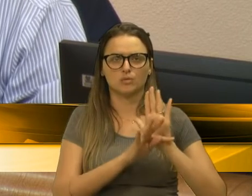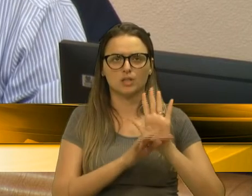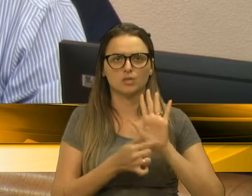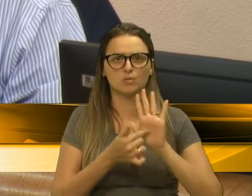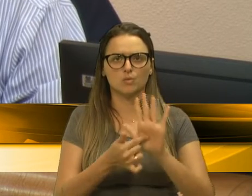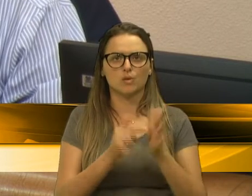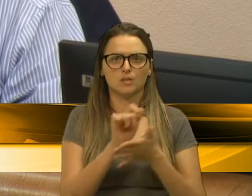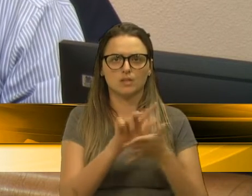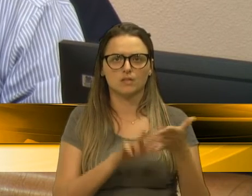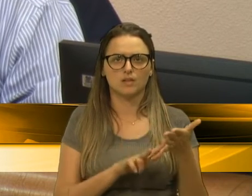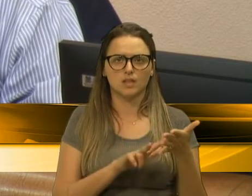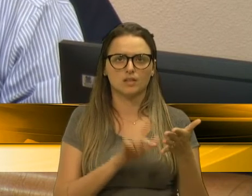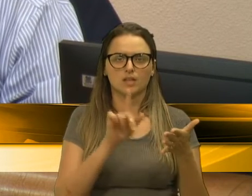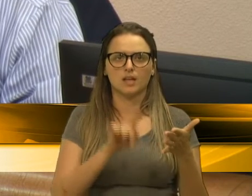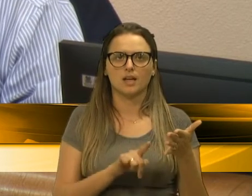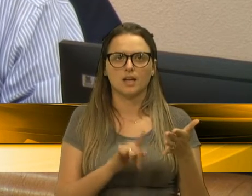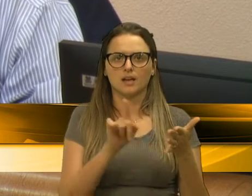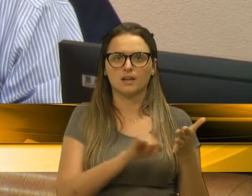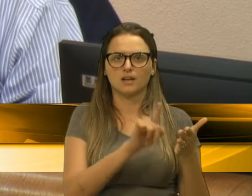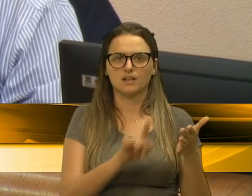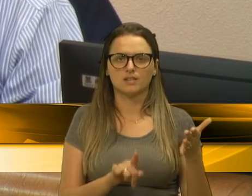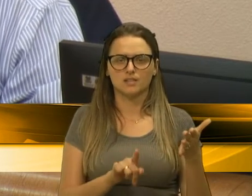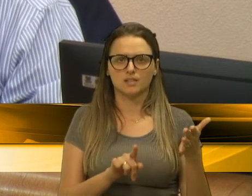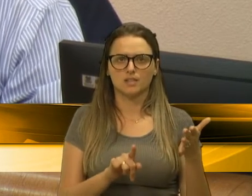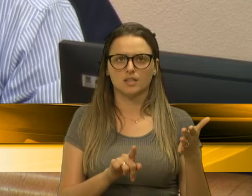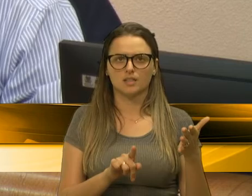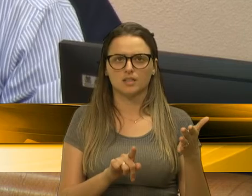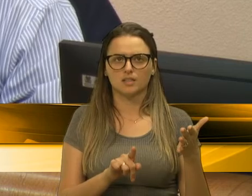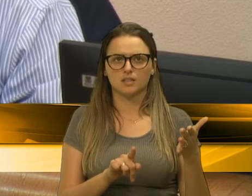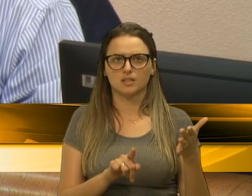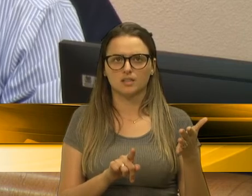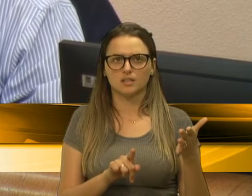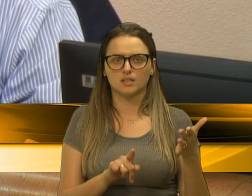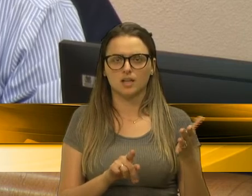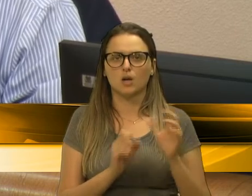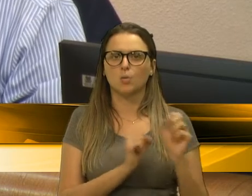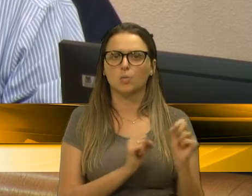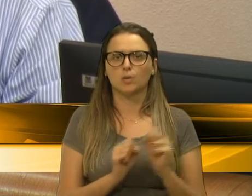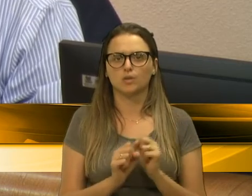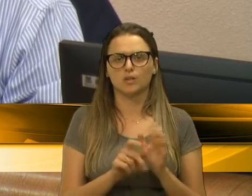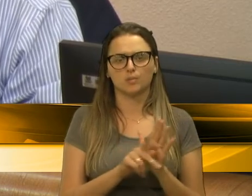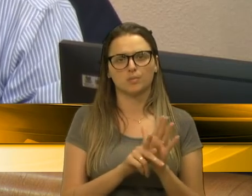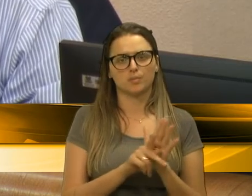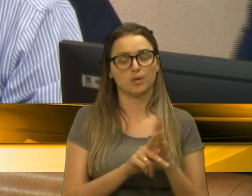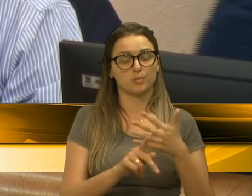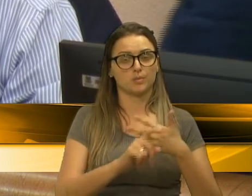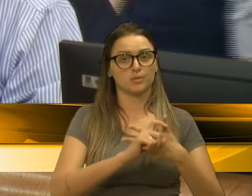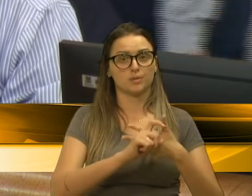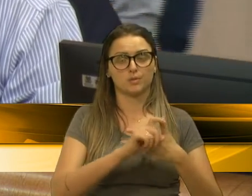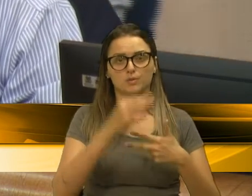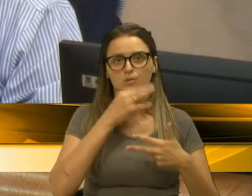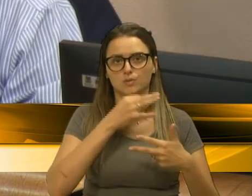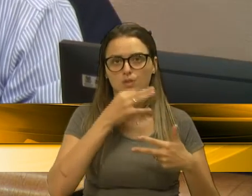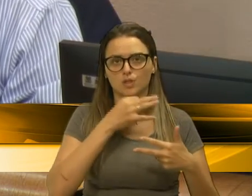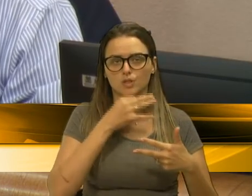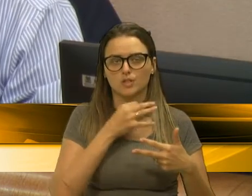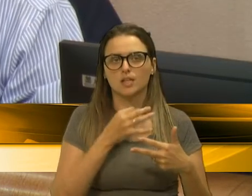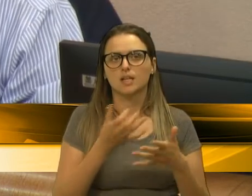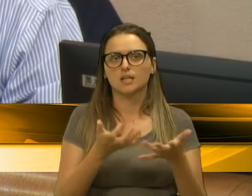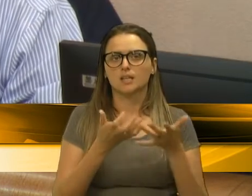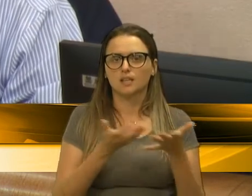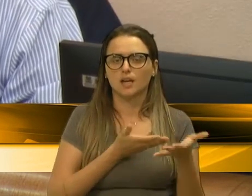presentemente analisada é essencialmente sustar os efeitos do decreto de autoria do Poder Executivo Municipal de Caxias do Sul, que regulamenta as normas para se